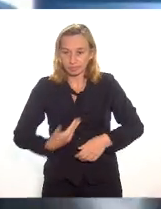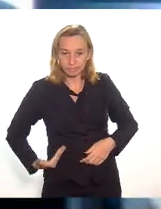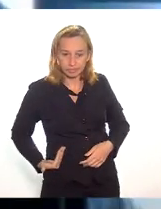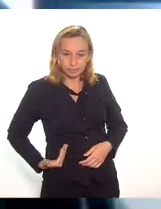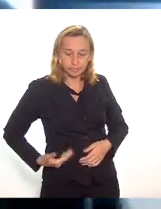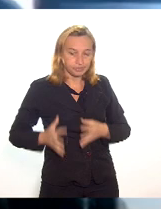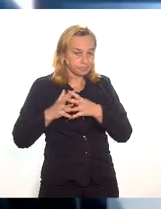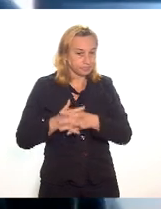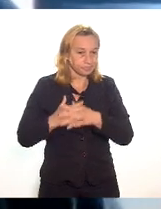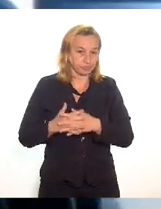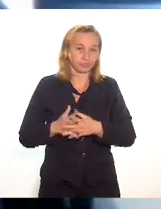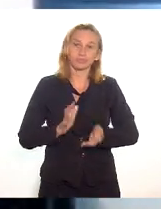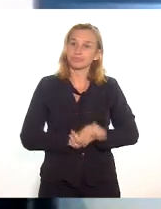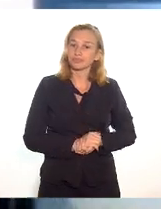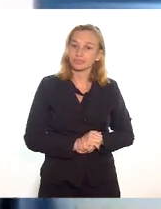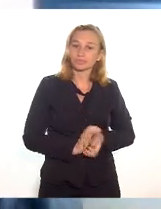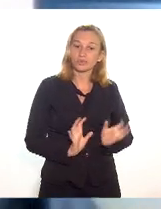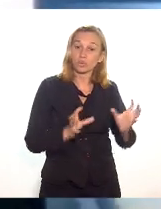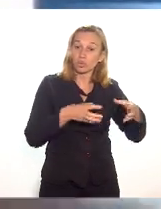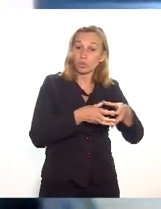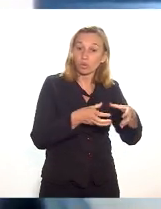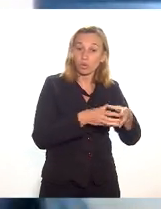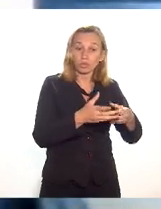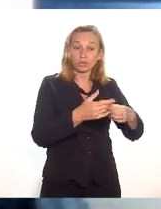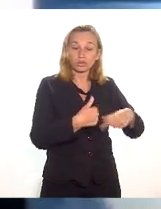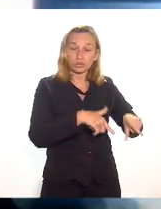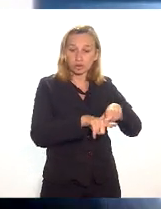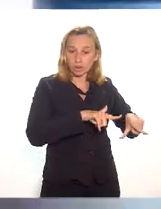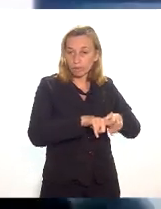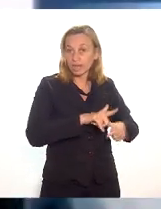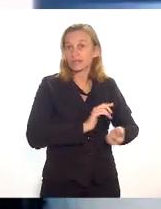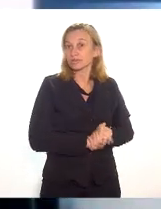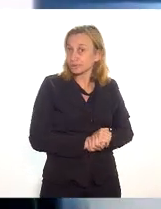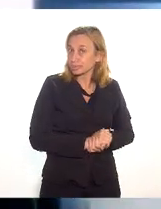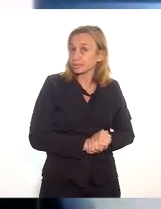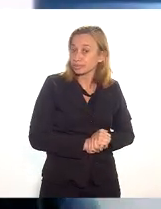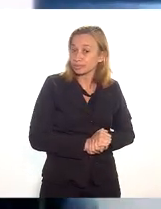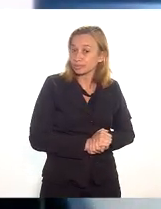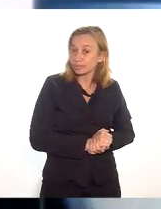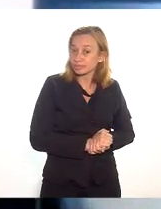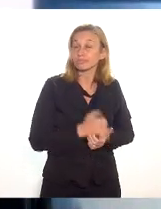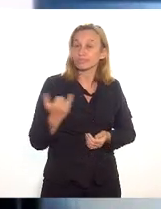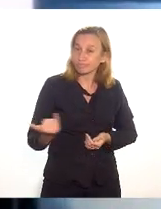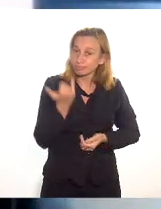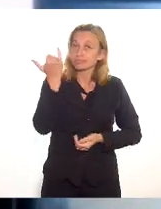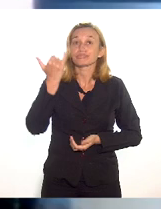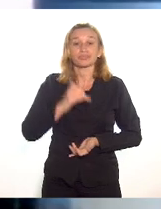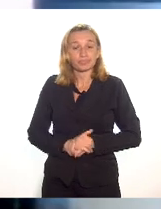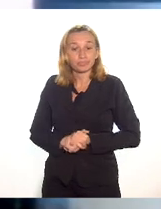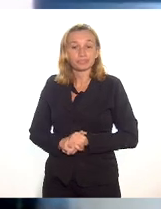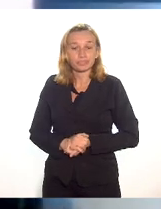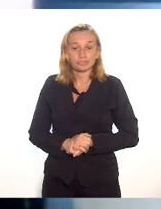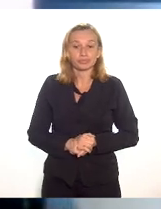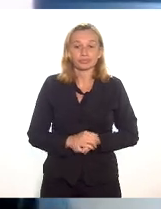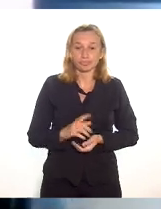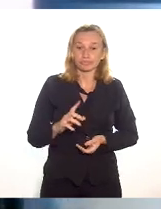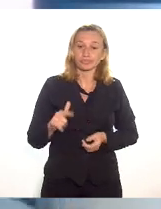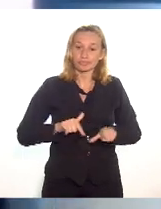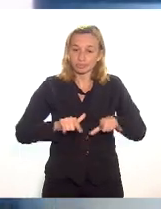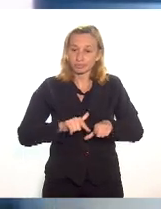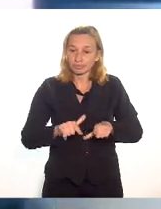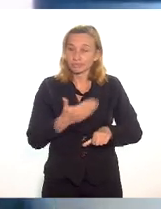com o corpo funcional, os seus engenheiros e a importância de um serviço